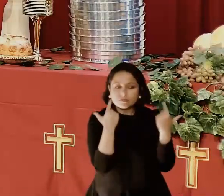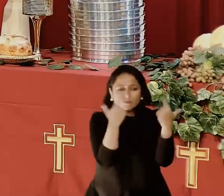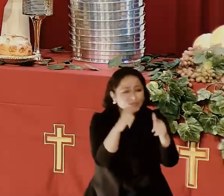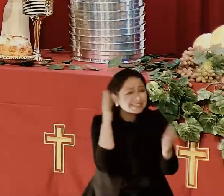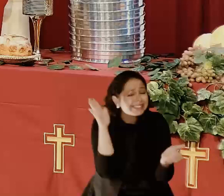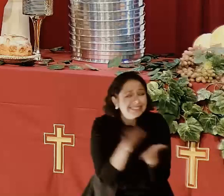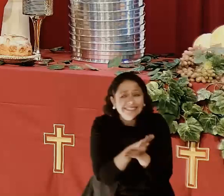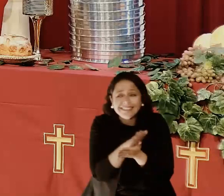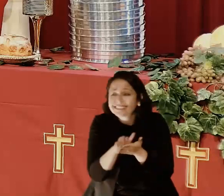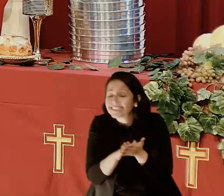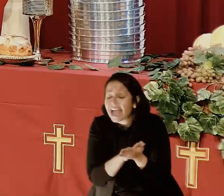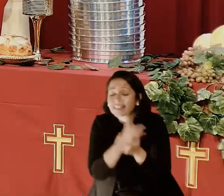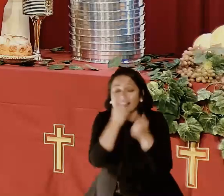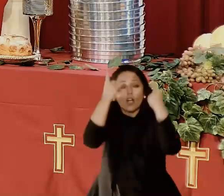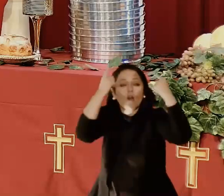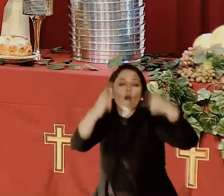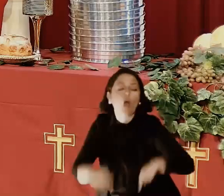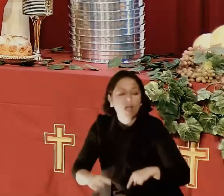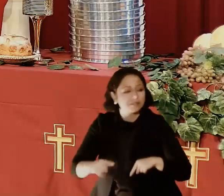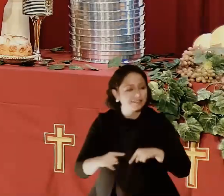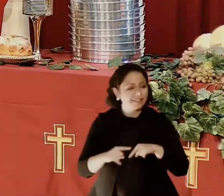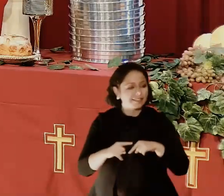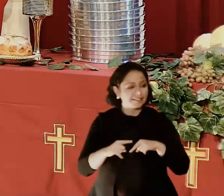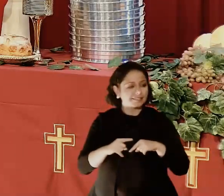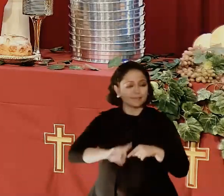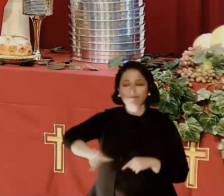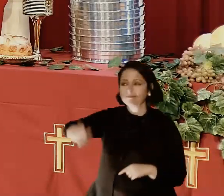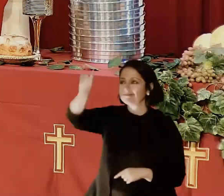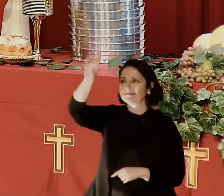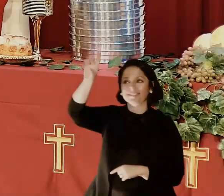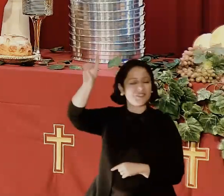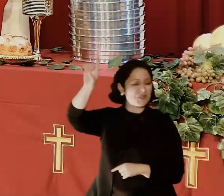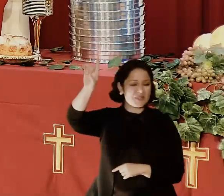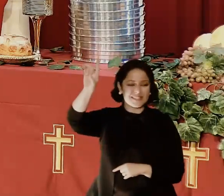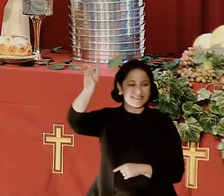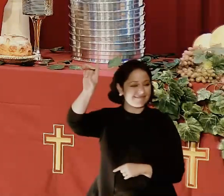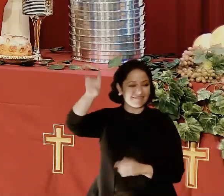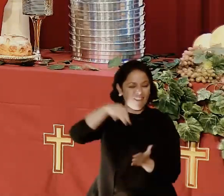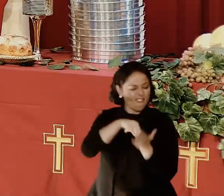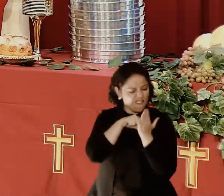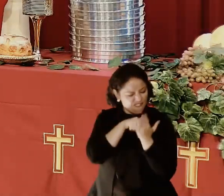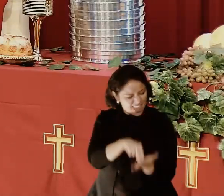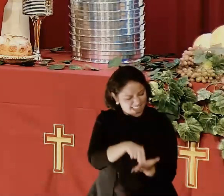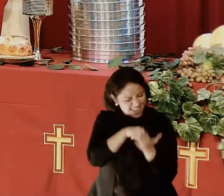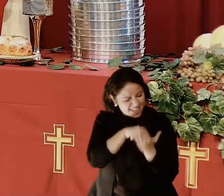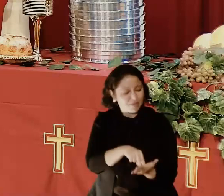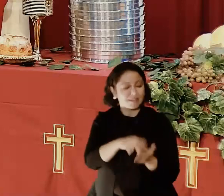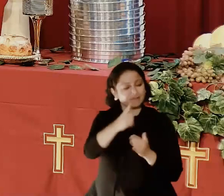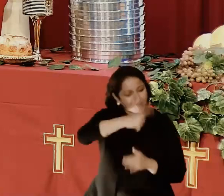nada que pode derrotar aquele que está firme na promessa do Senhor.